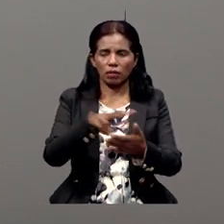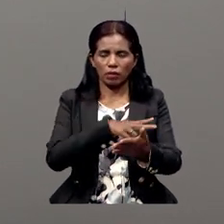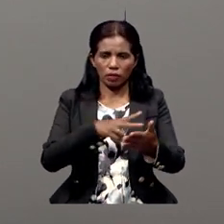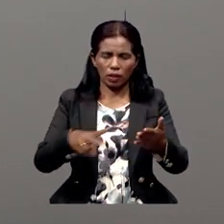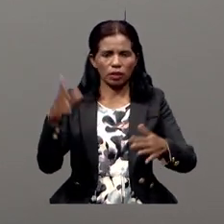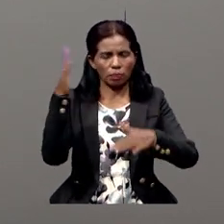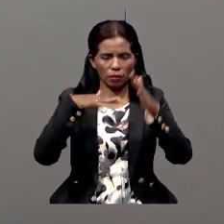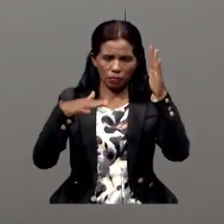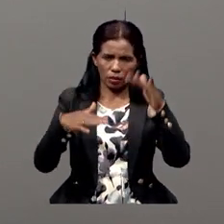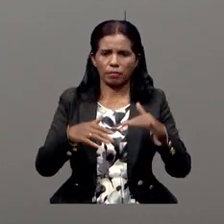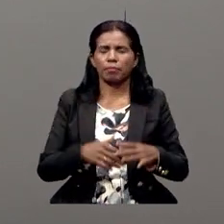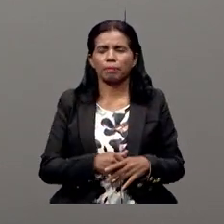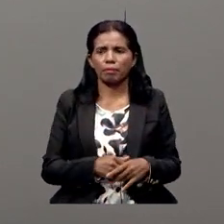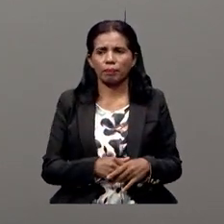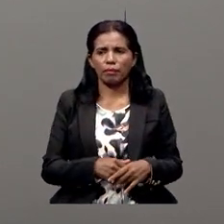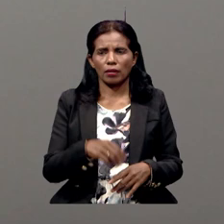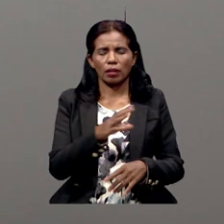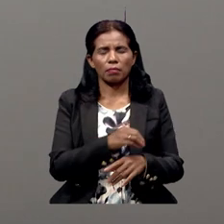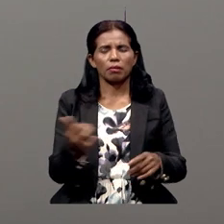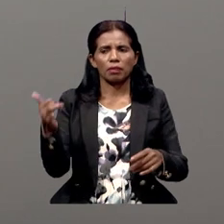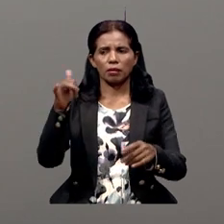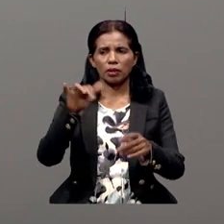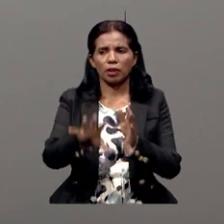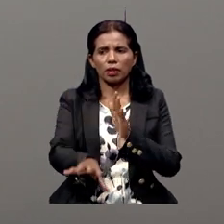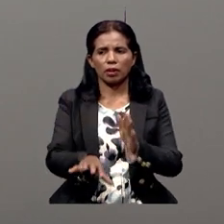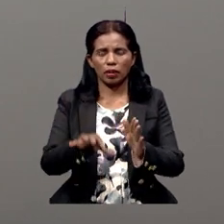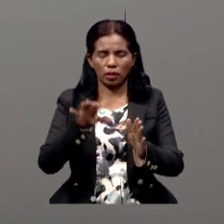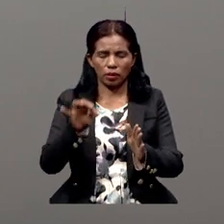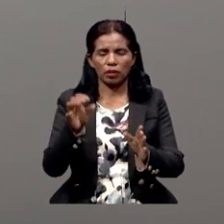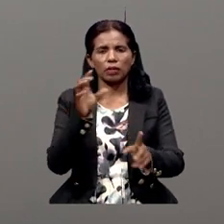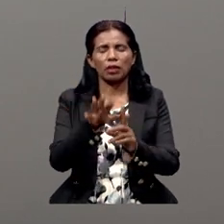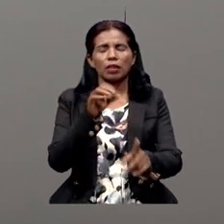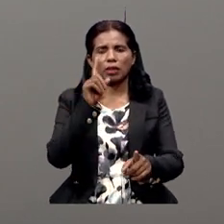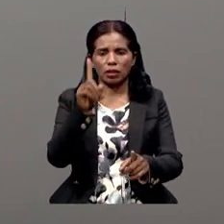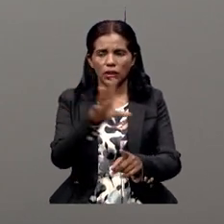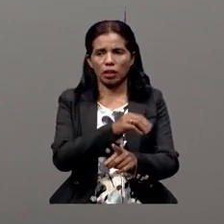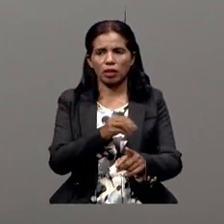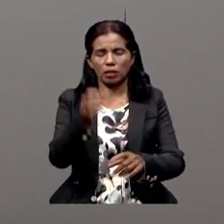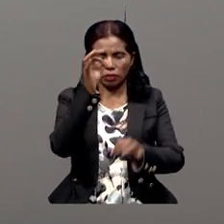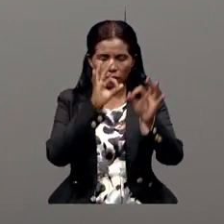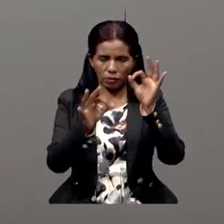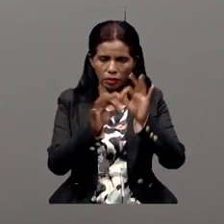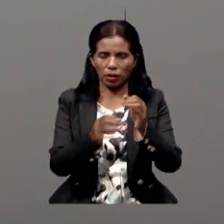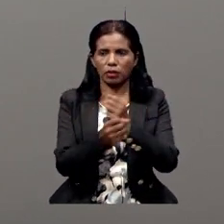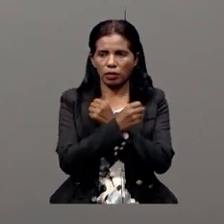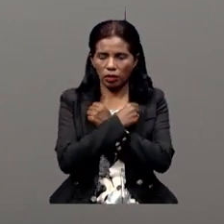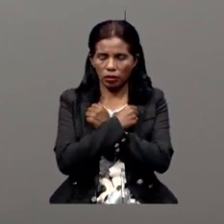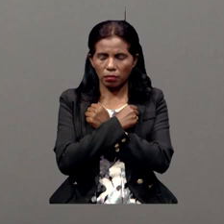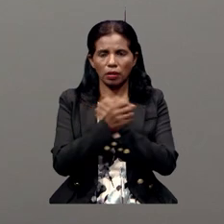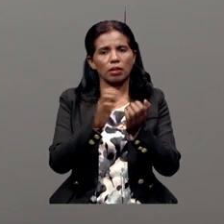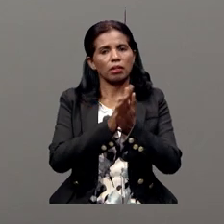conflito. Pare com isto, escolhe, faça uma opção para a fé, para o amor, para a